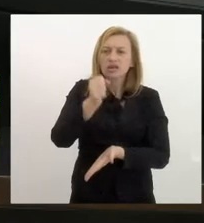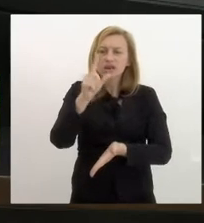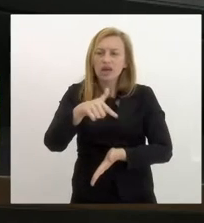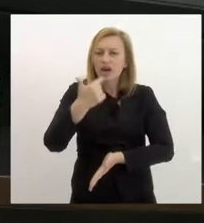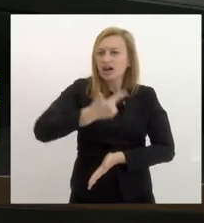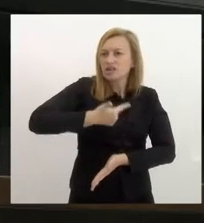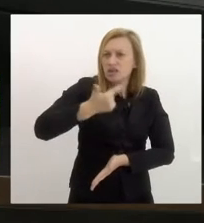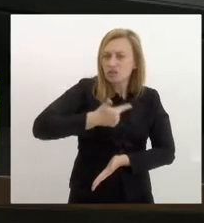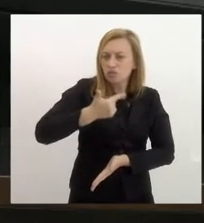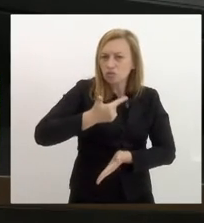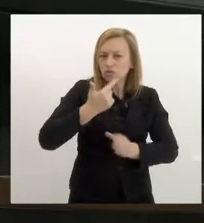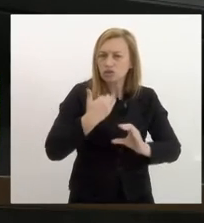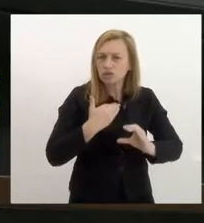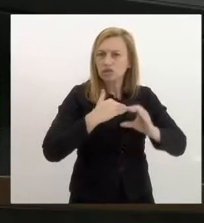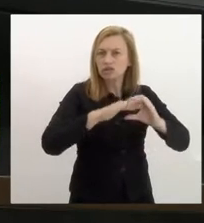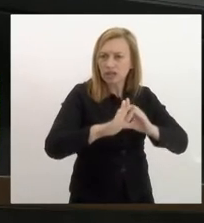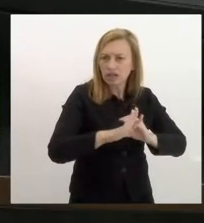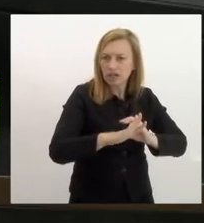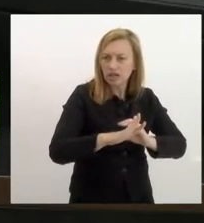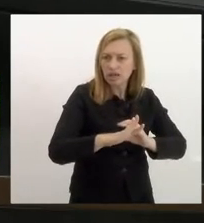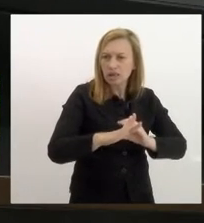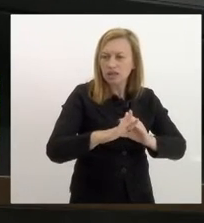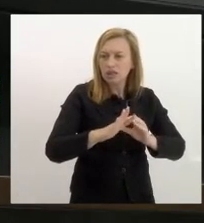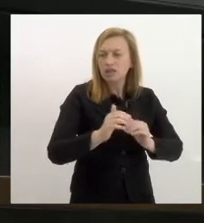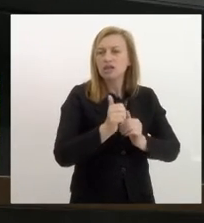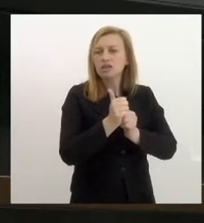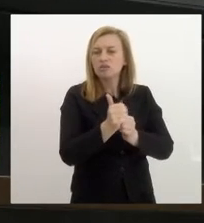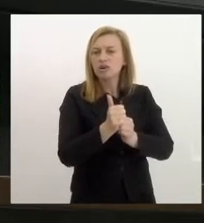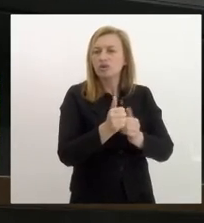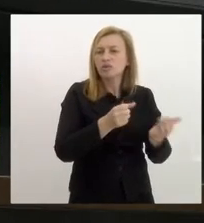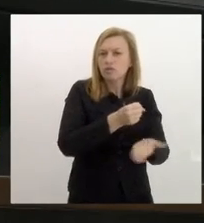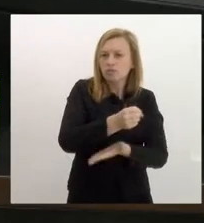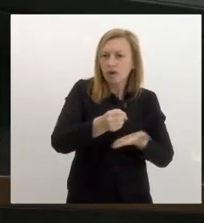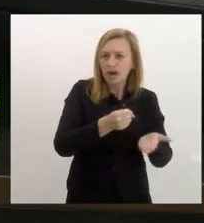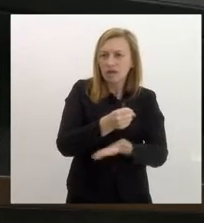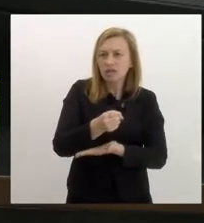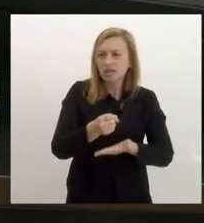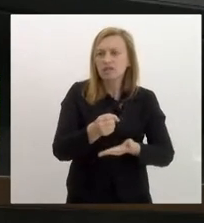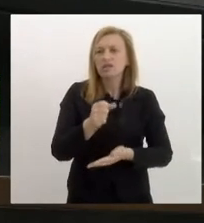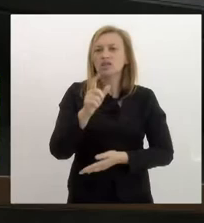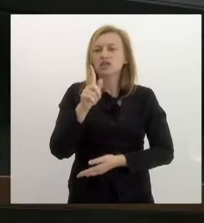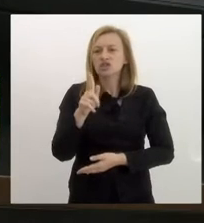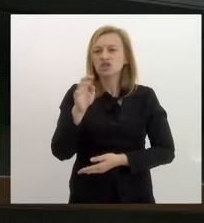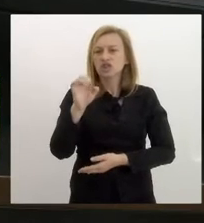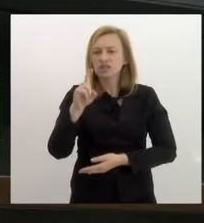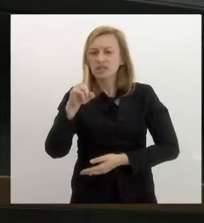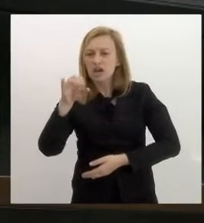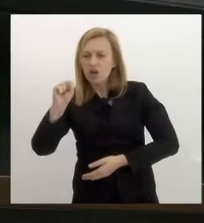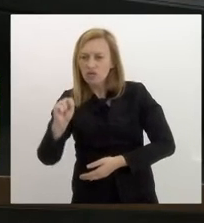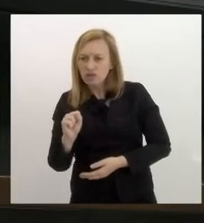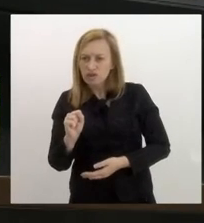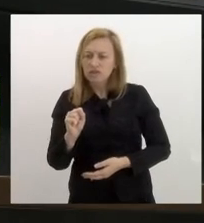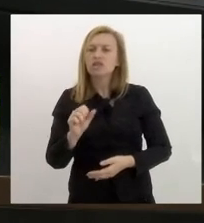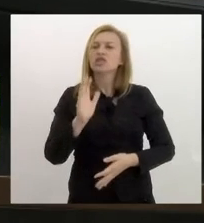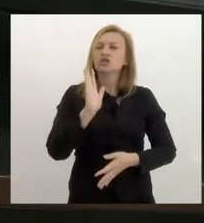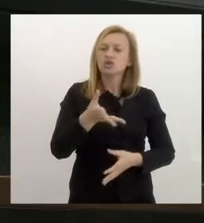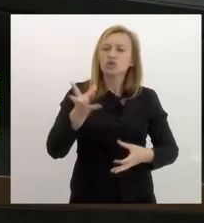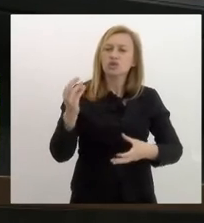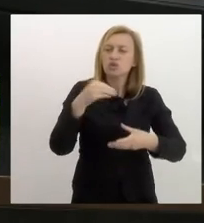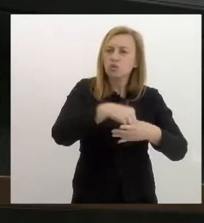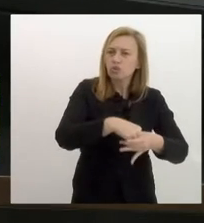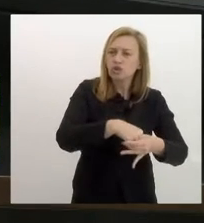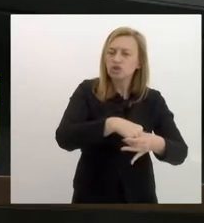foi a segunda entrega aqui a acompanhada do cenário base e da Joia salvas e nas ressalvas nós